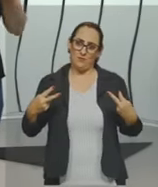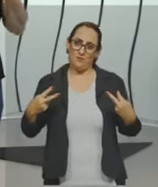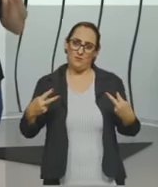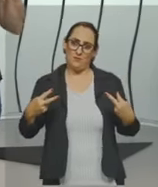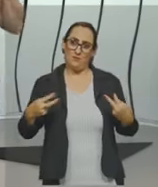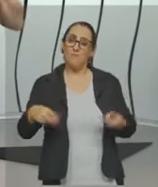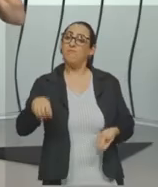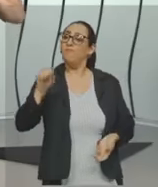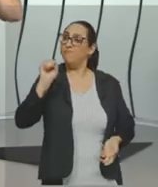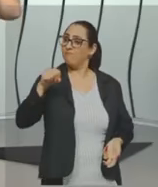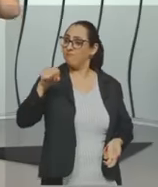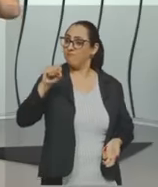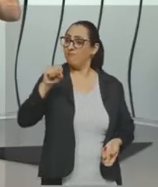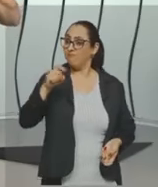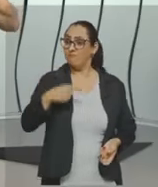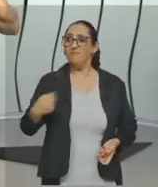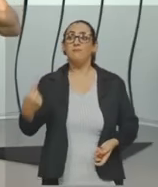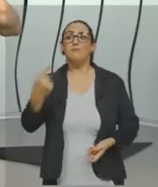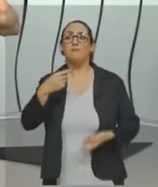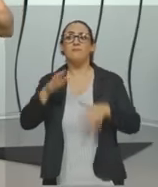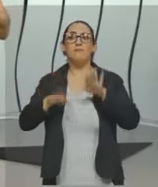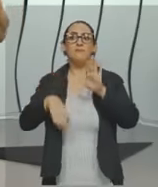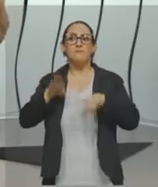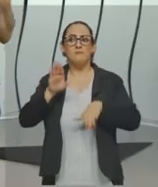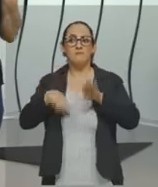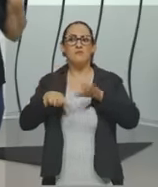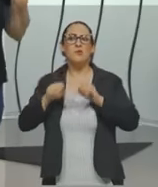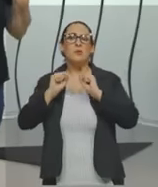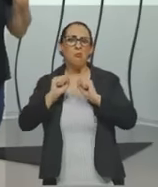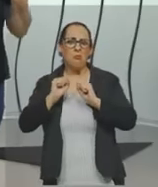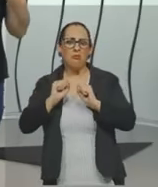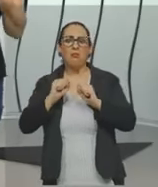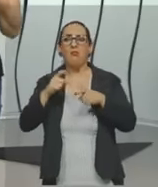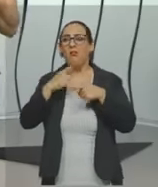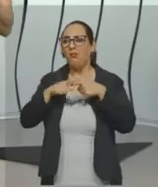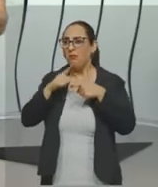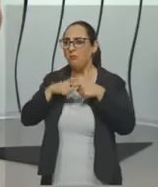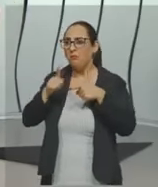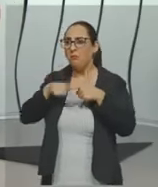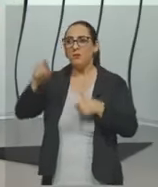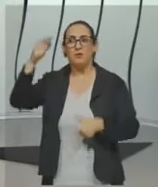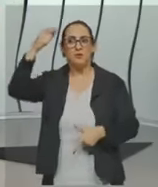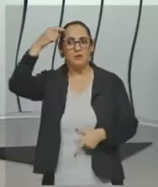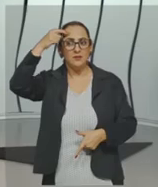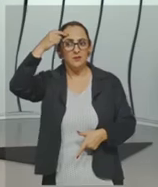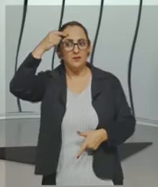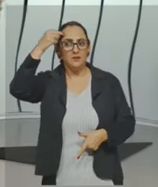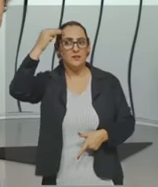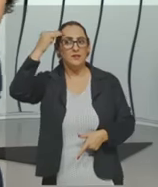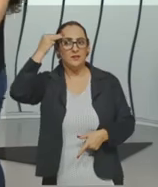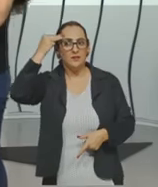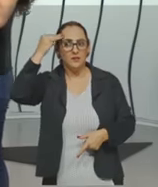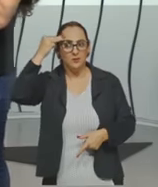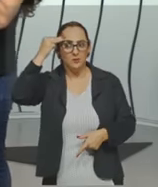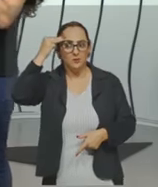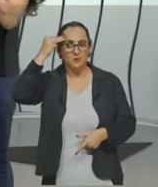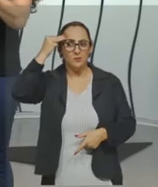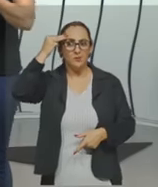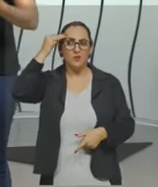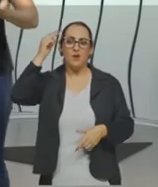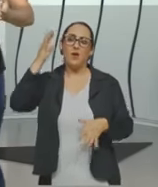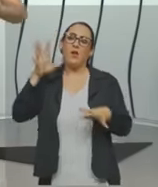às vezes nós podemos ter distúrbios mentais, né? Distúrbios mentais, alguns problemas